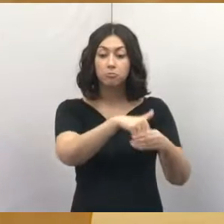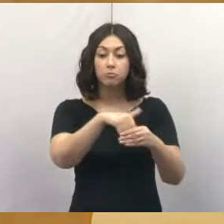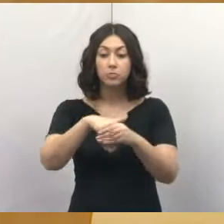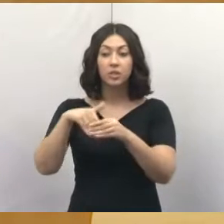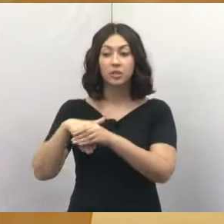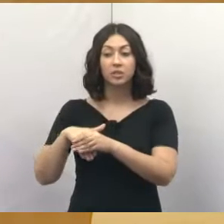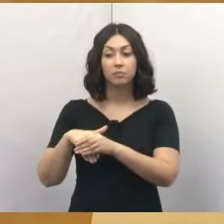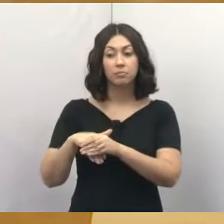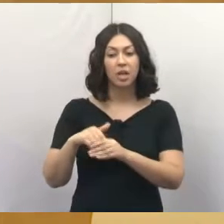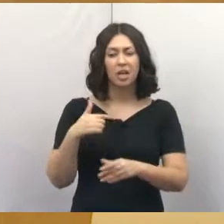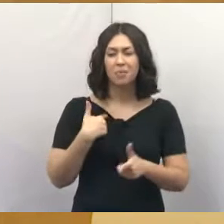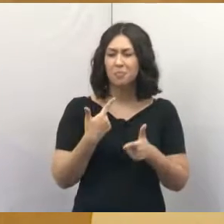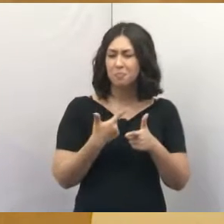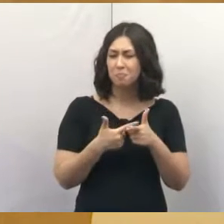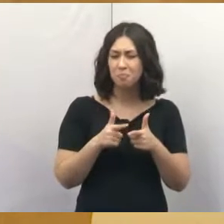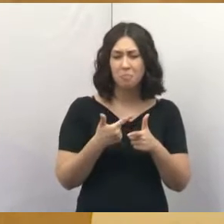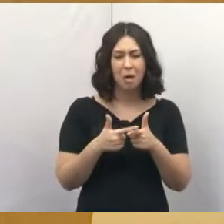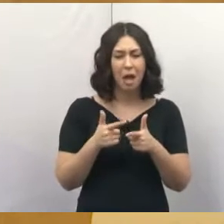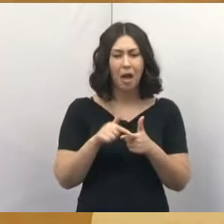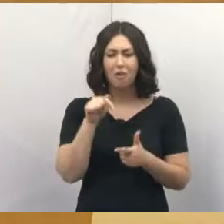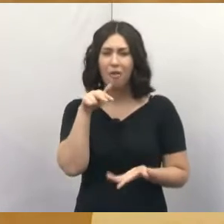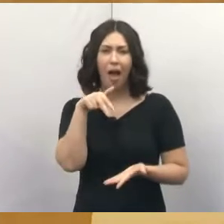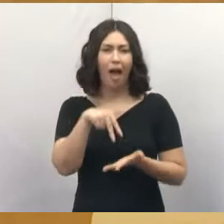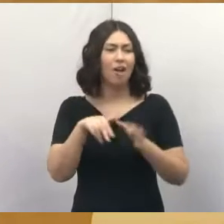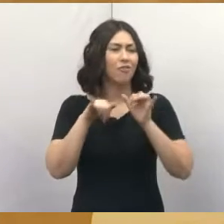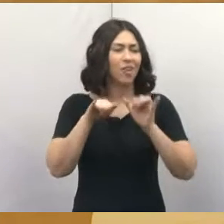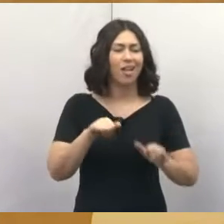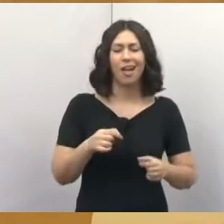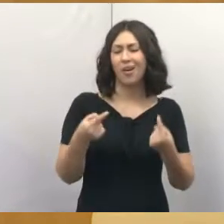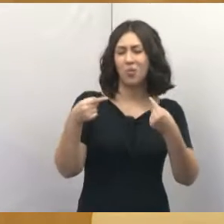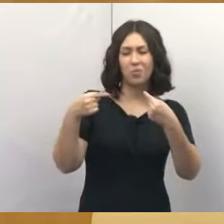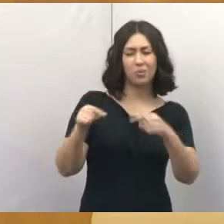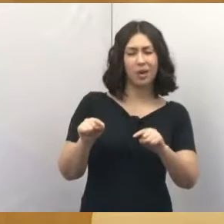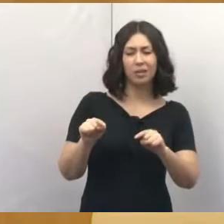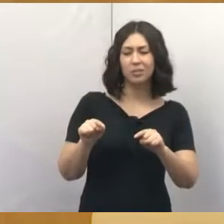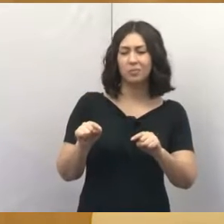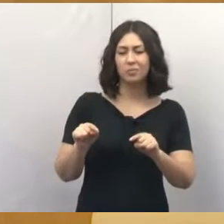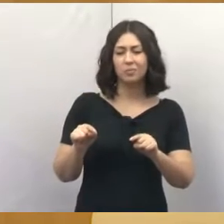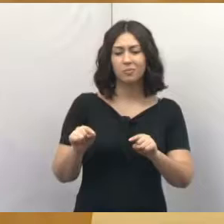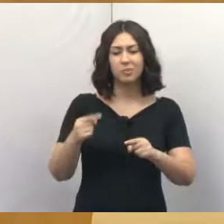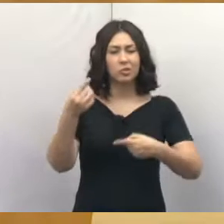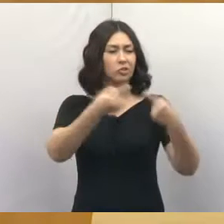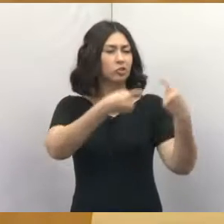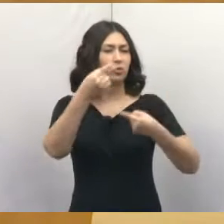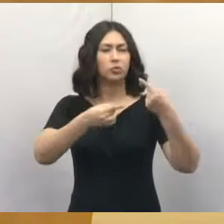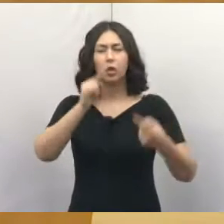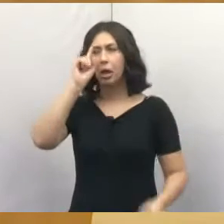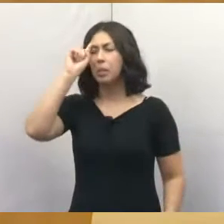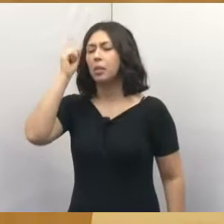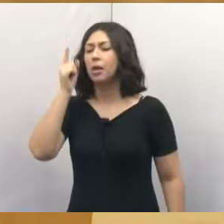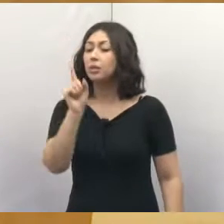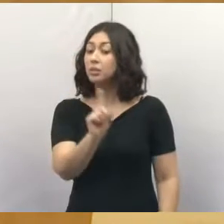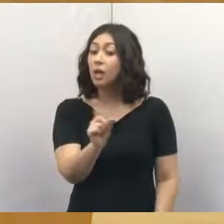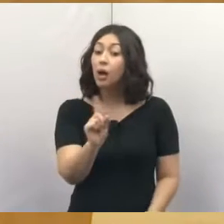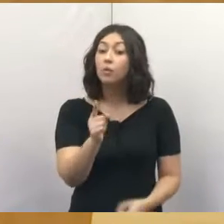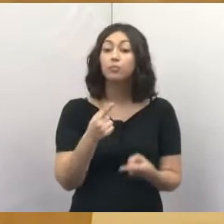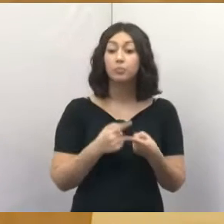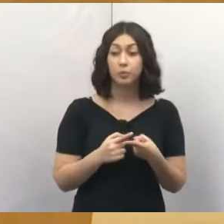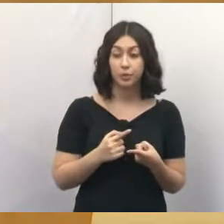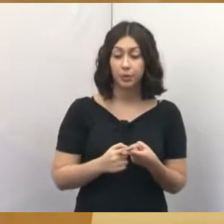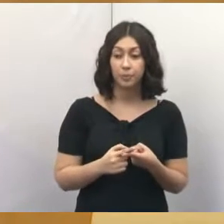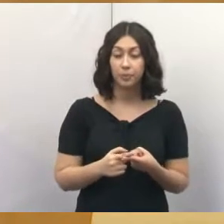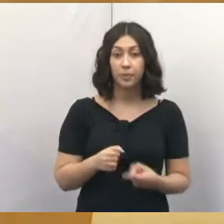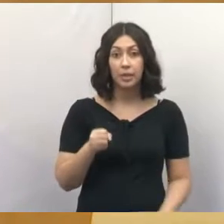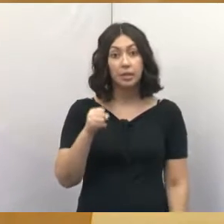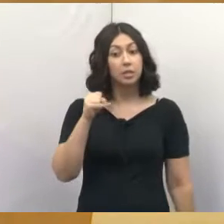E eu não tenho problema de vir aqui discordar, não tenho problema de vir aqui debater minhas ideias, porque